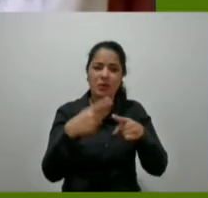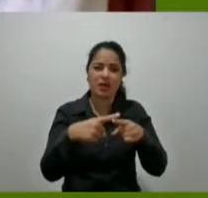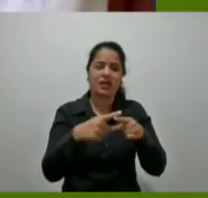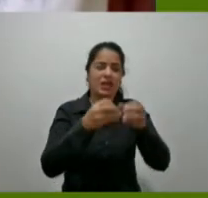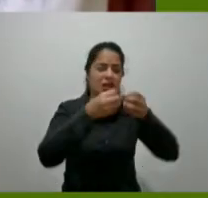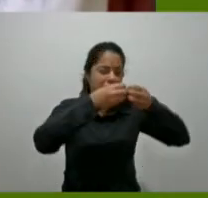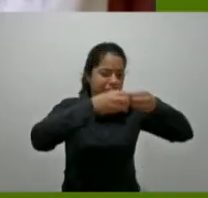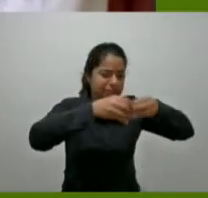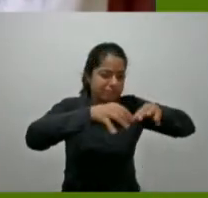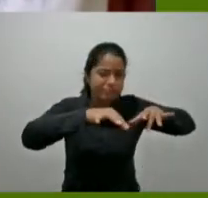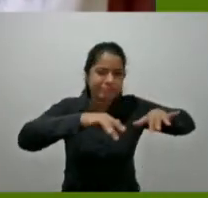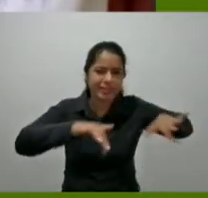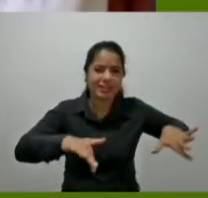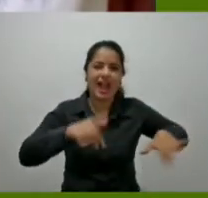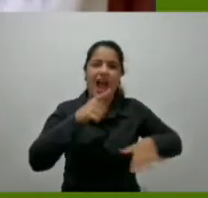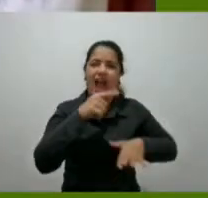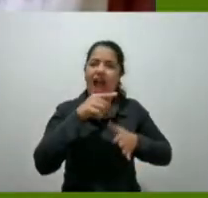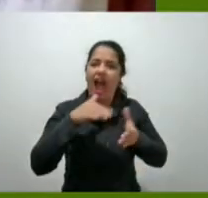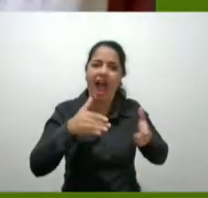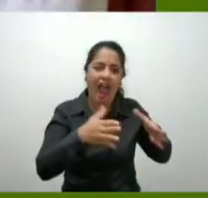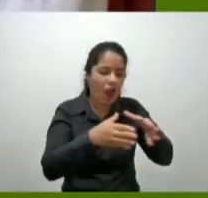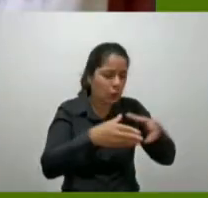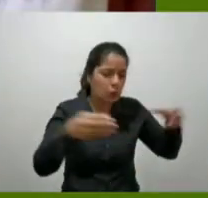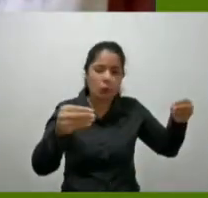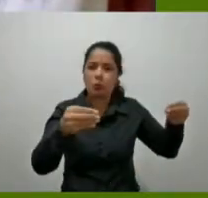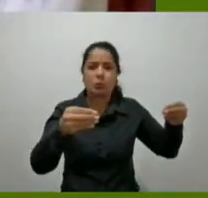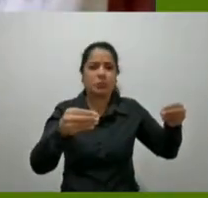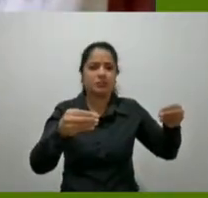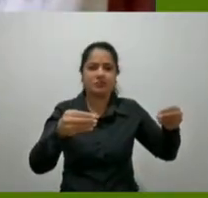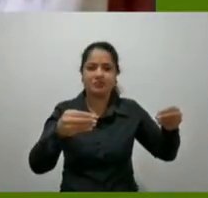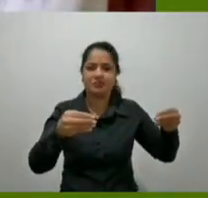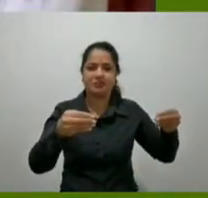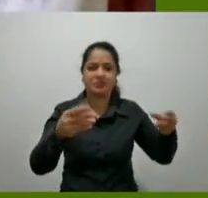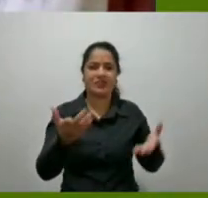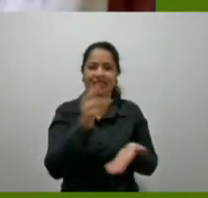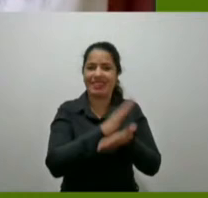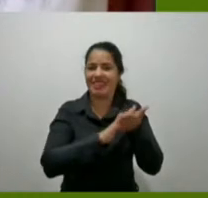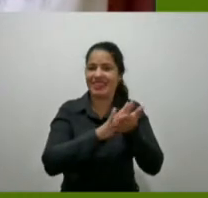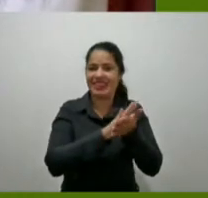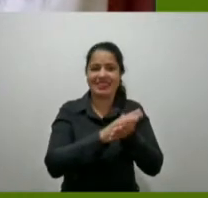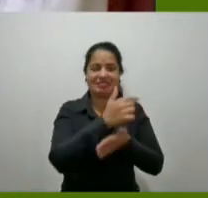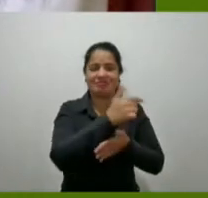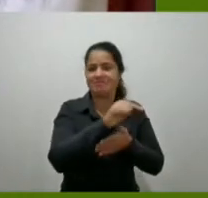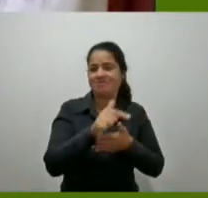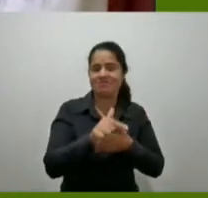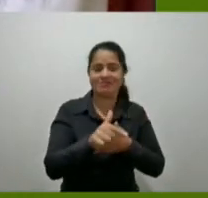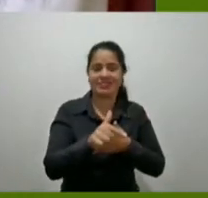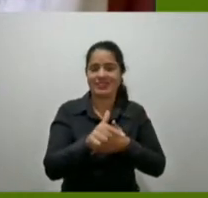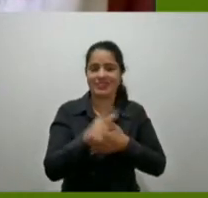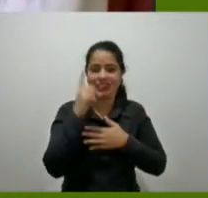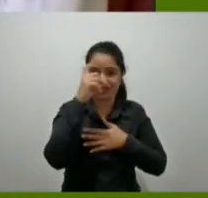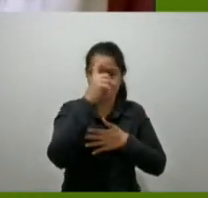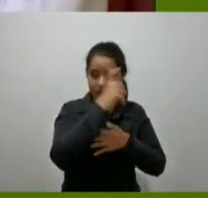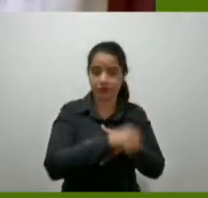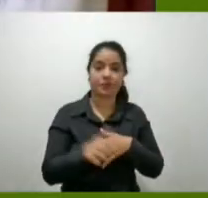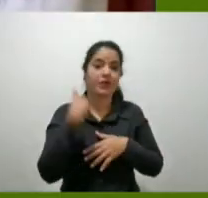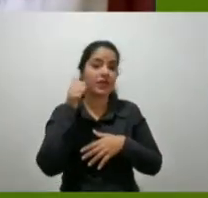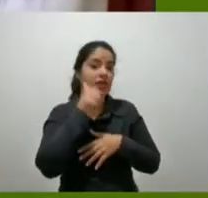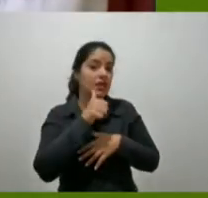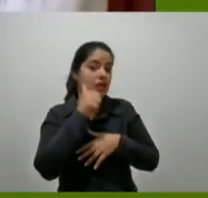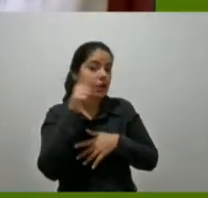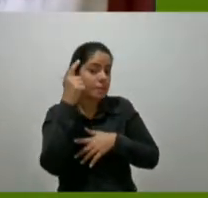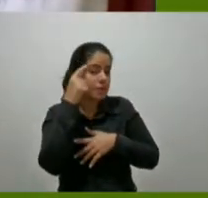das águas, a fertilidade da terra. E, a um momento, veio a ideia, dada pela Lélia, de replantar a floresta. E nós